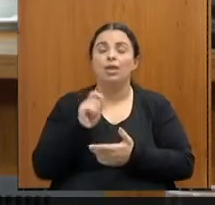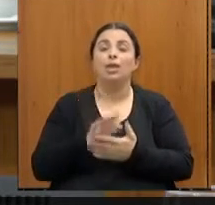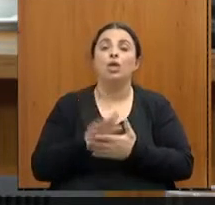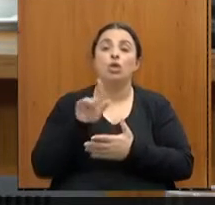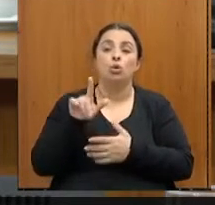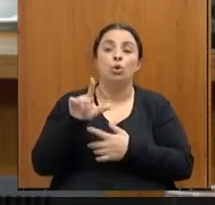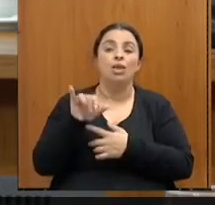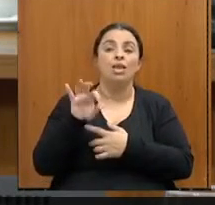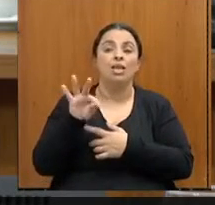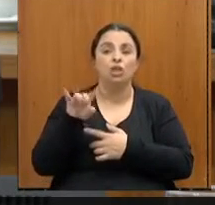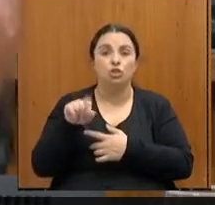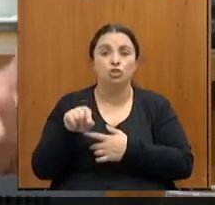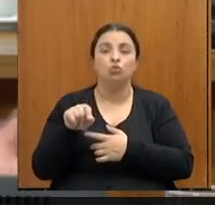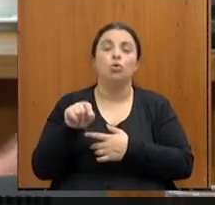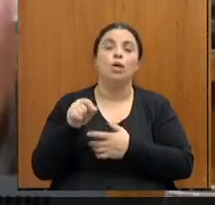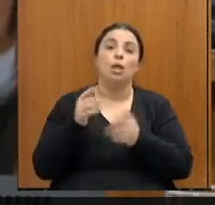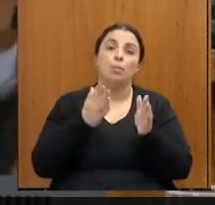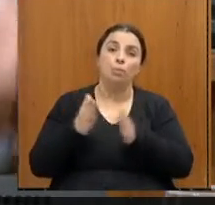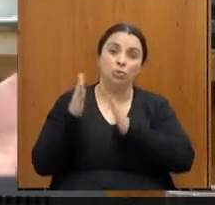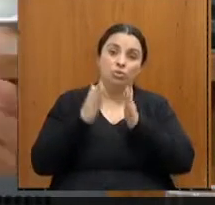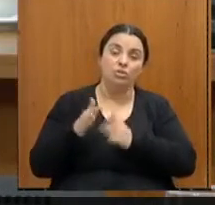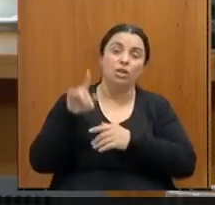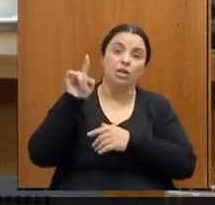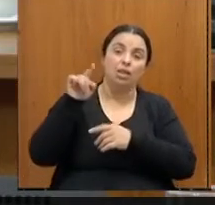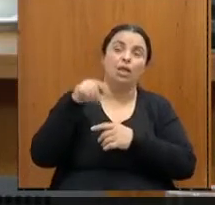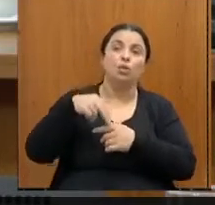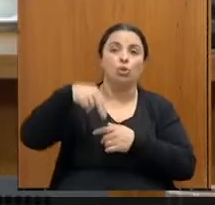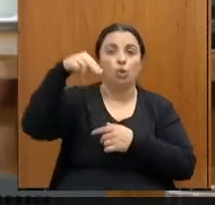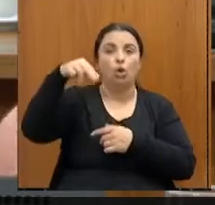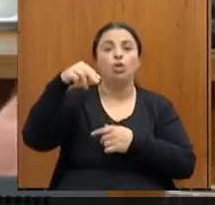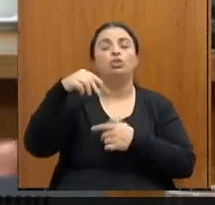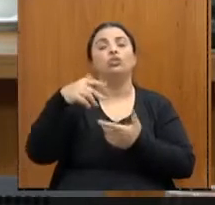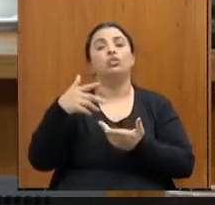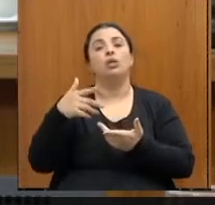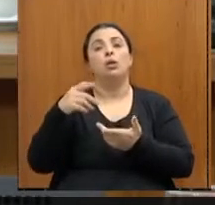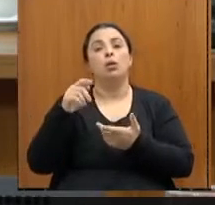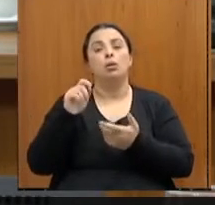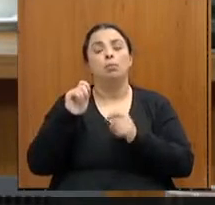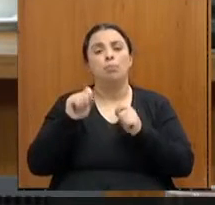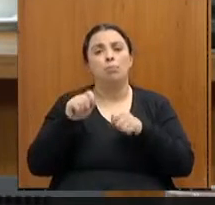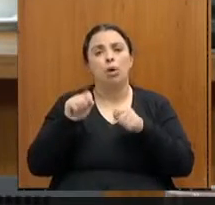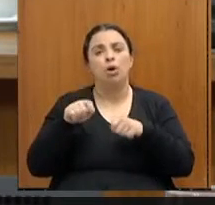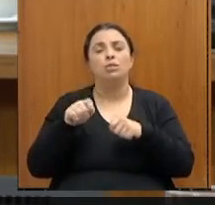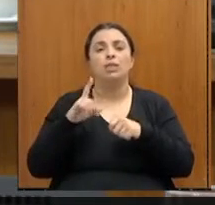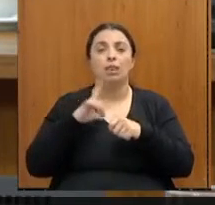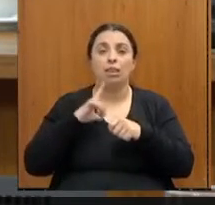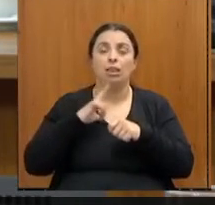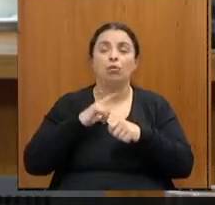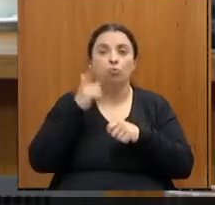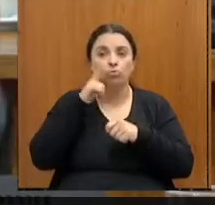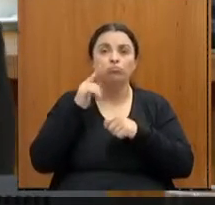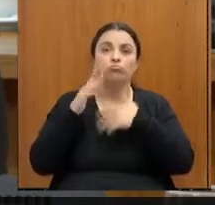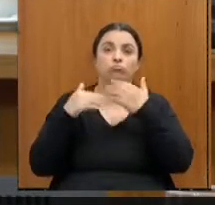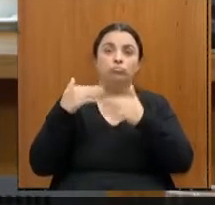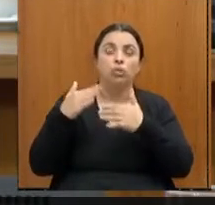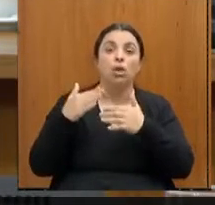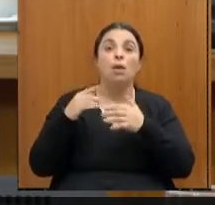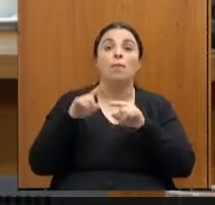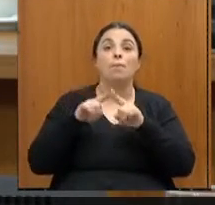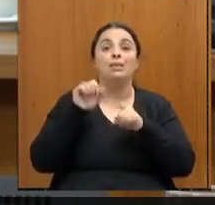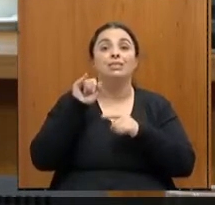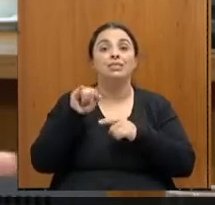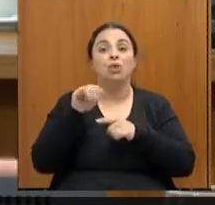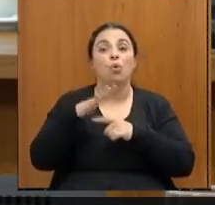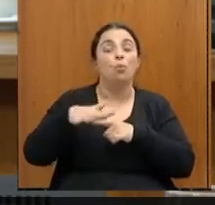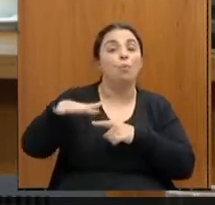realmente se viabilizar na região norte do estado obviamente desde que o mercado assim mercado